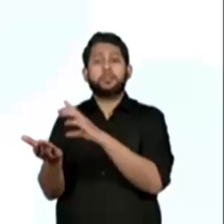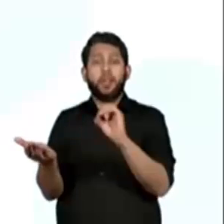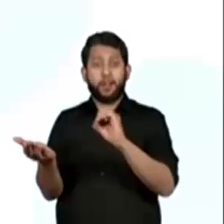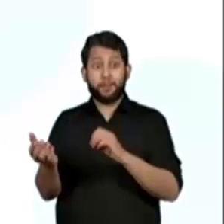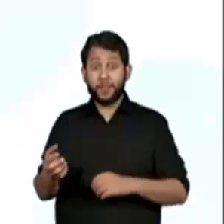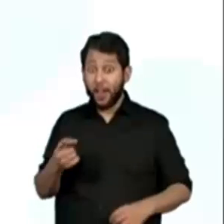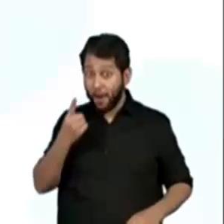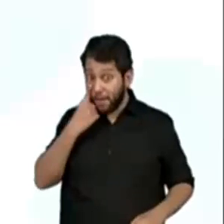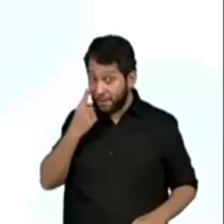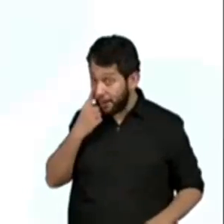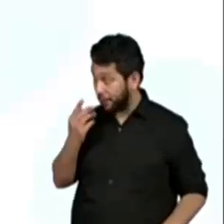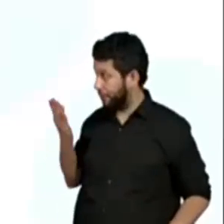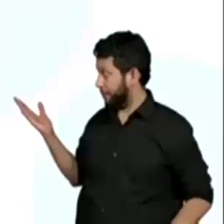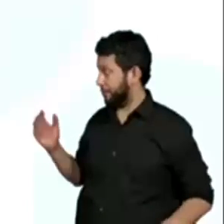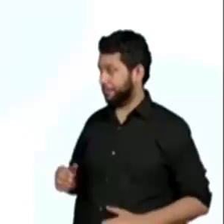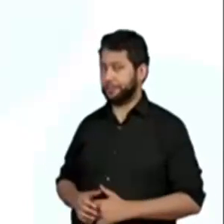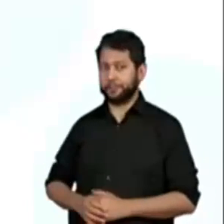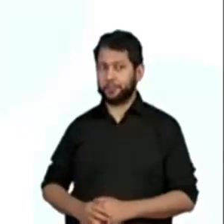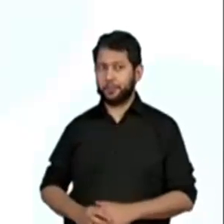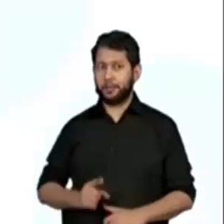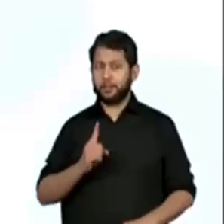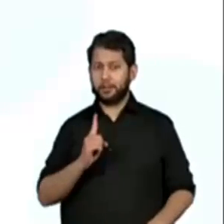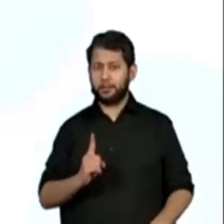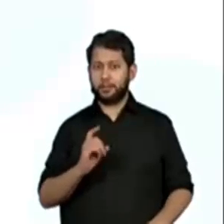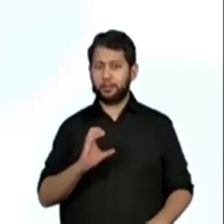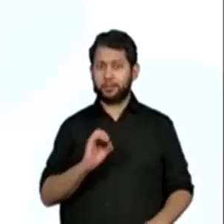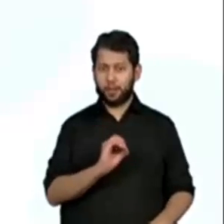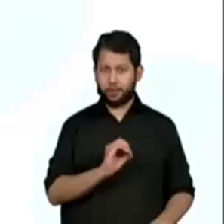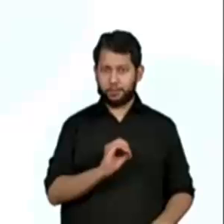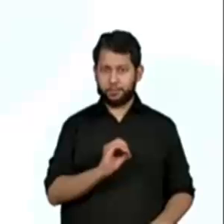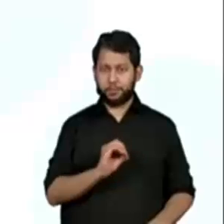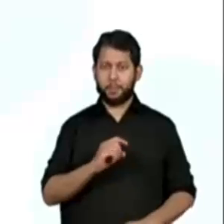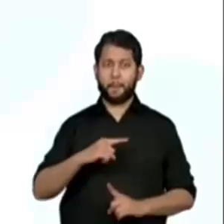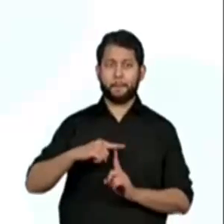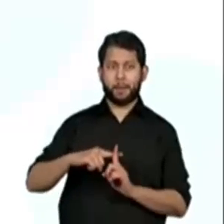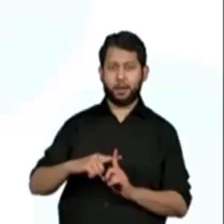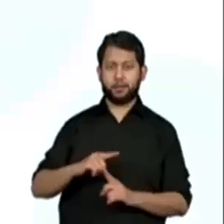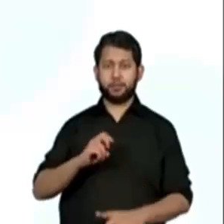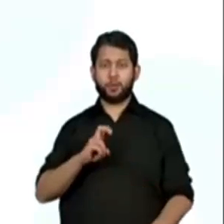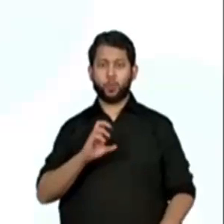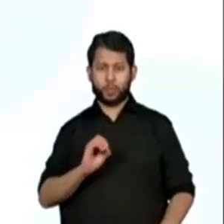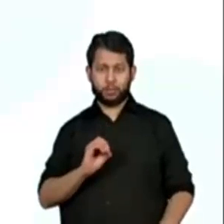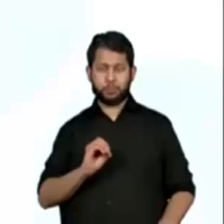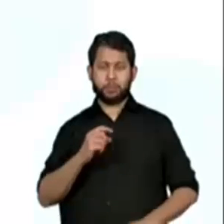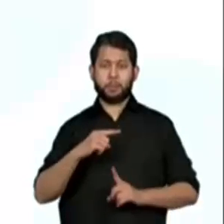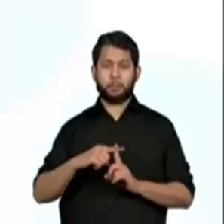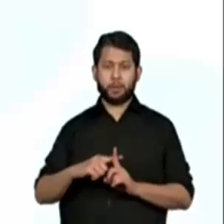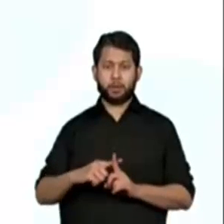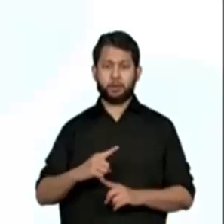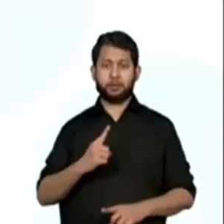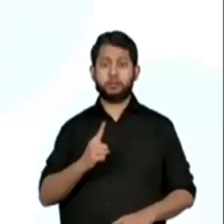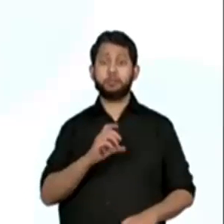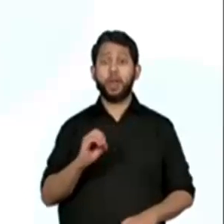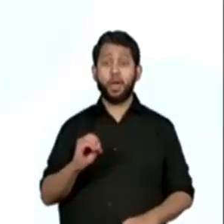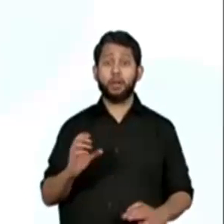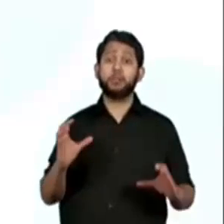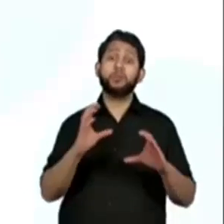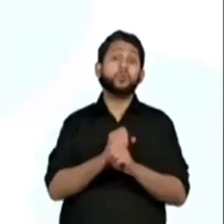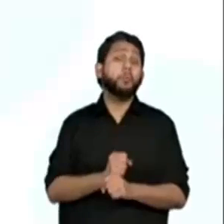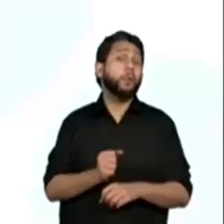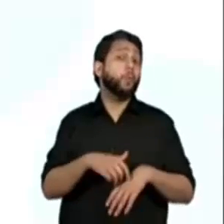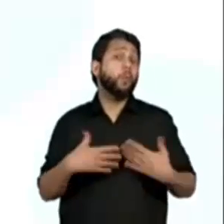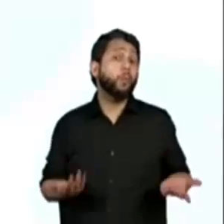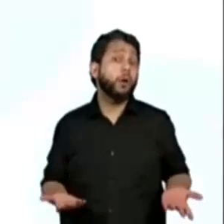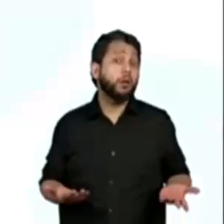250. Agora, dá uma olhada na outra operação. 90 mais 60 mais 100. Aqui está o 100